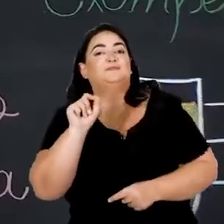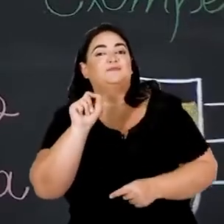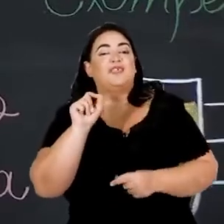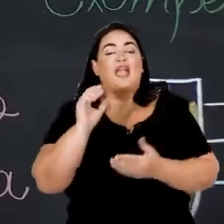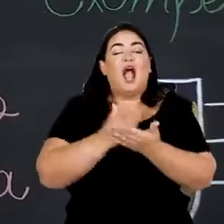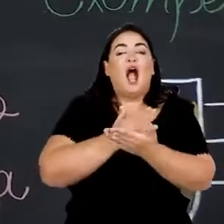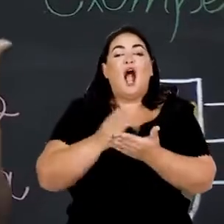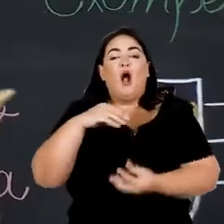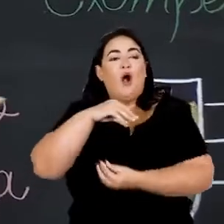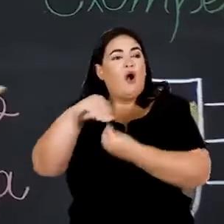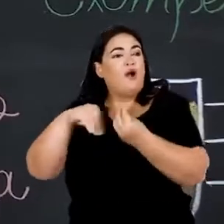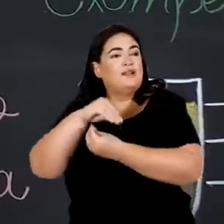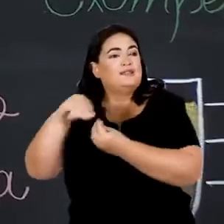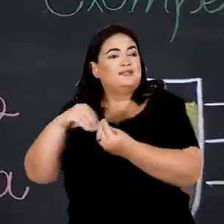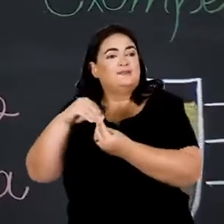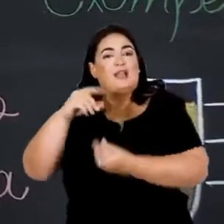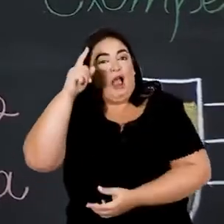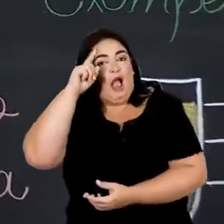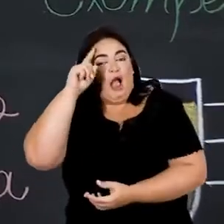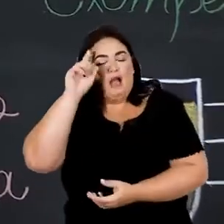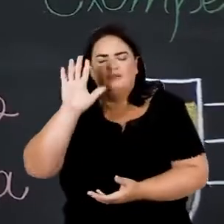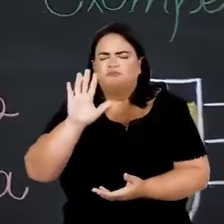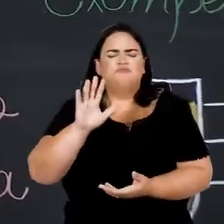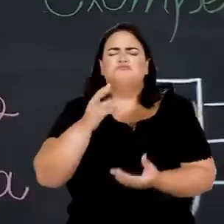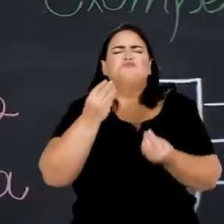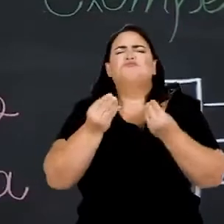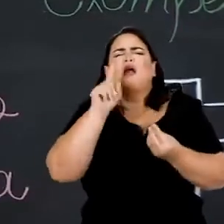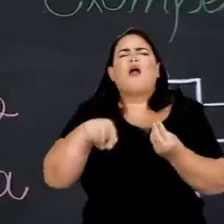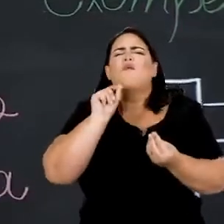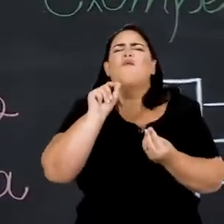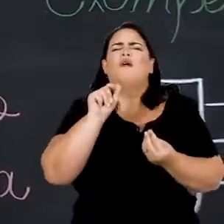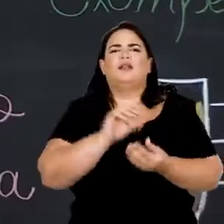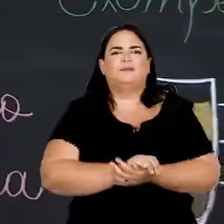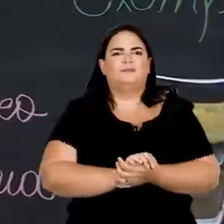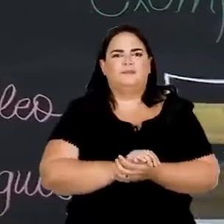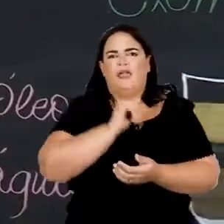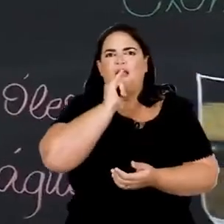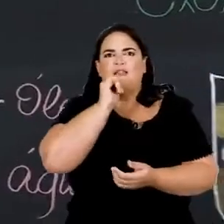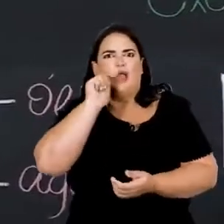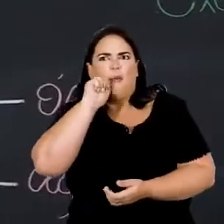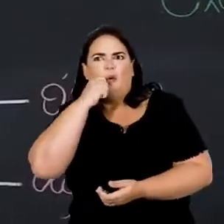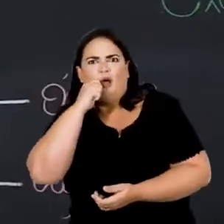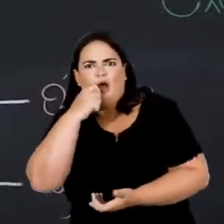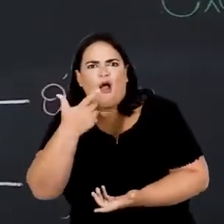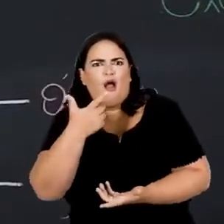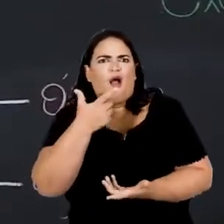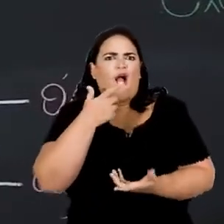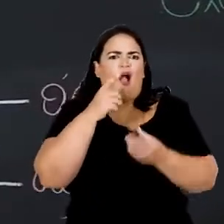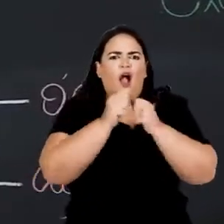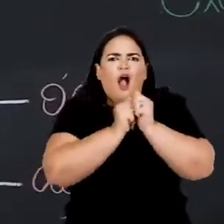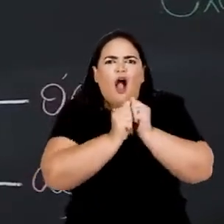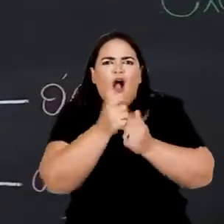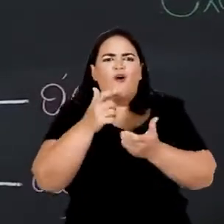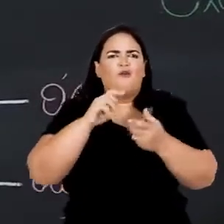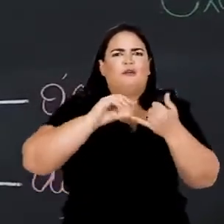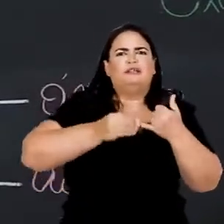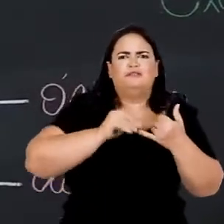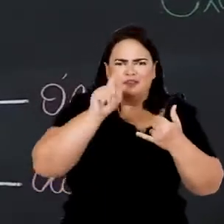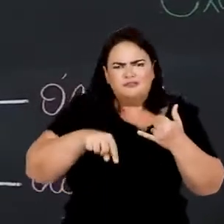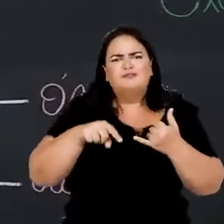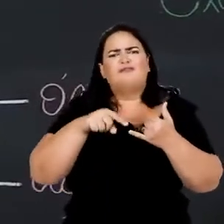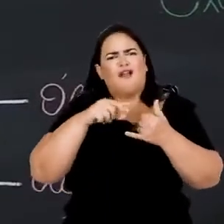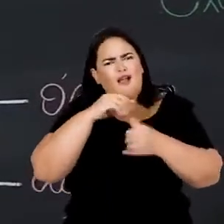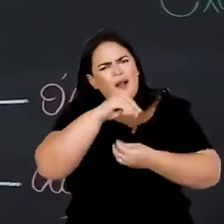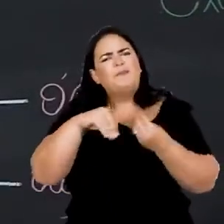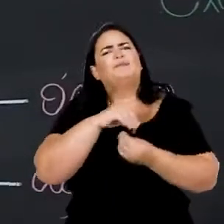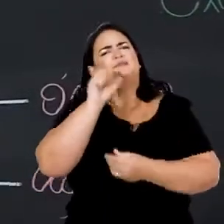Mas o que é a definição científica de misturas? Porque se eu falo para você que arroz e feijão é mistura, você fala, sim, é mistura. Mas por que